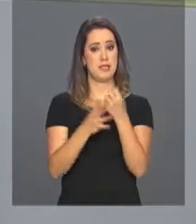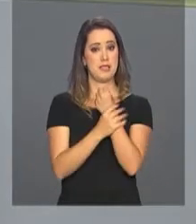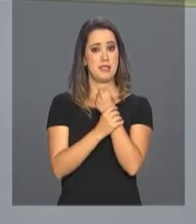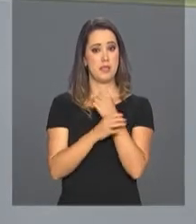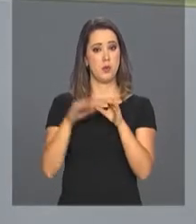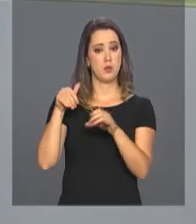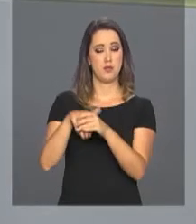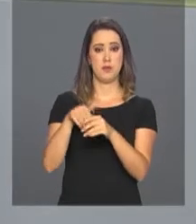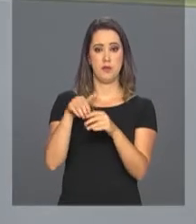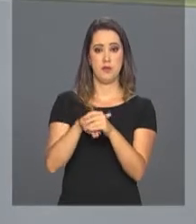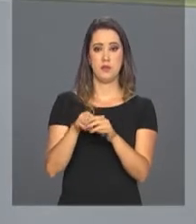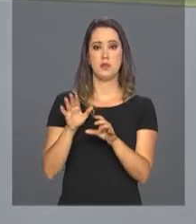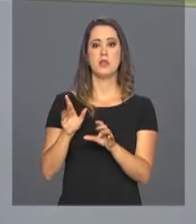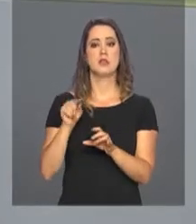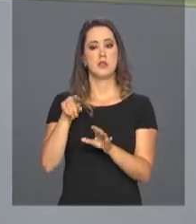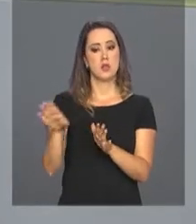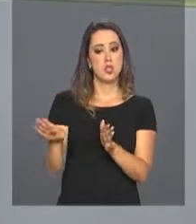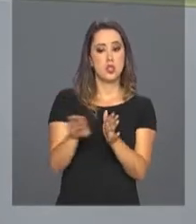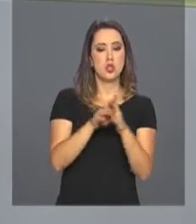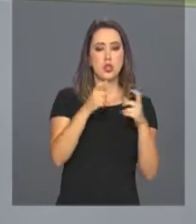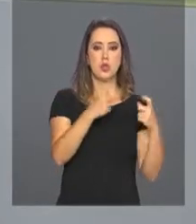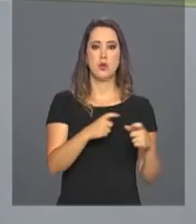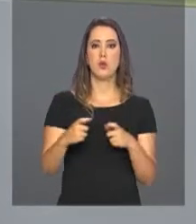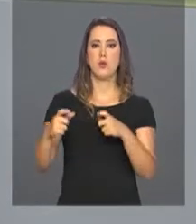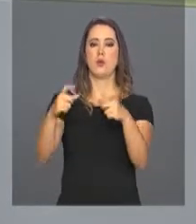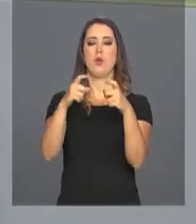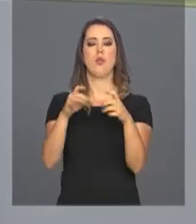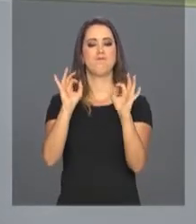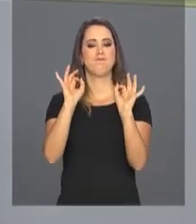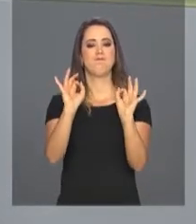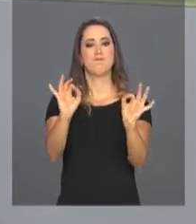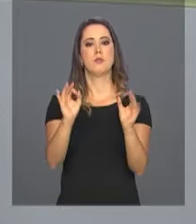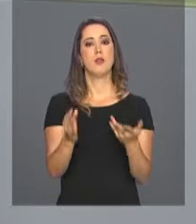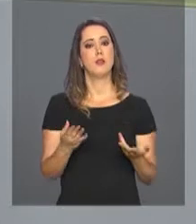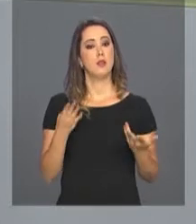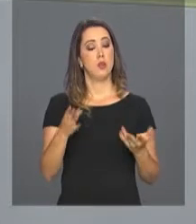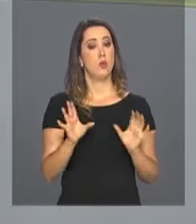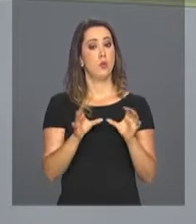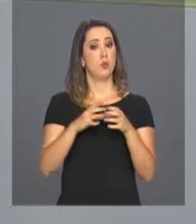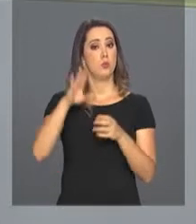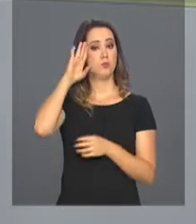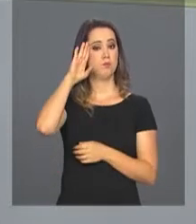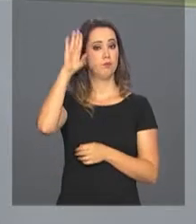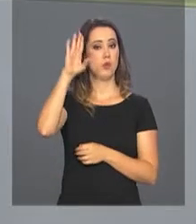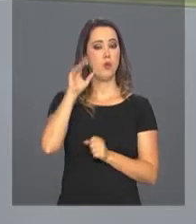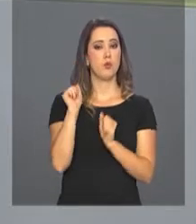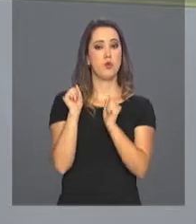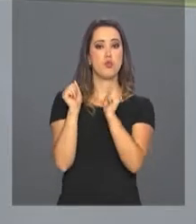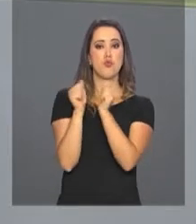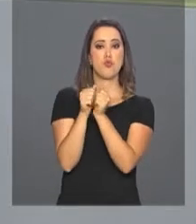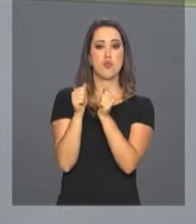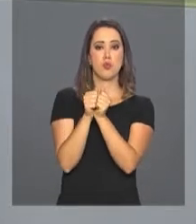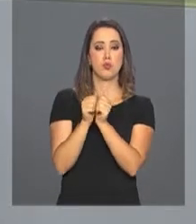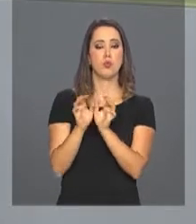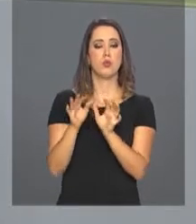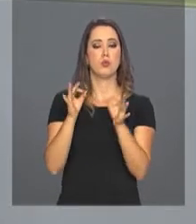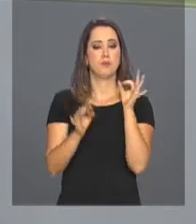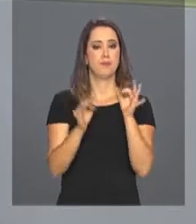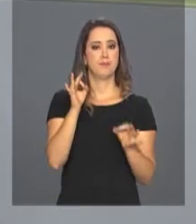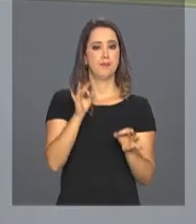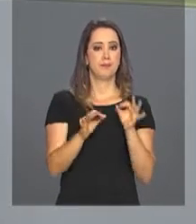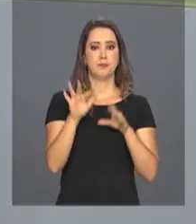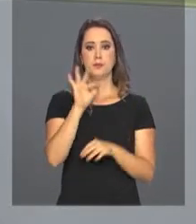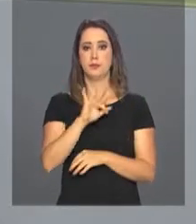das eleições e que as urnas chegam aos quatro cantos do país às forças armadas trabalham em parceria com a justiça federal